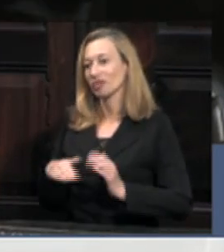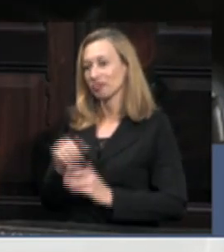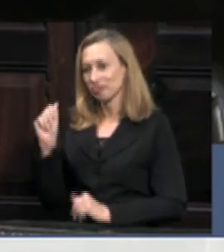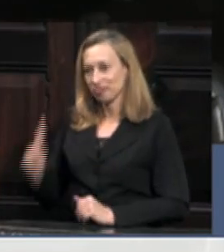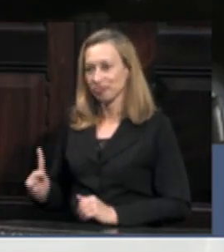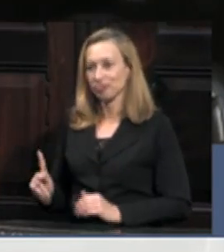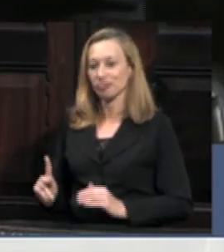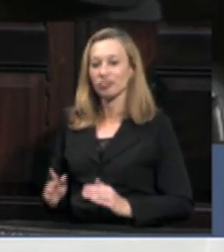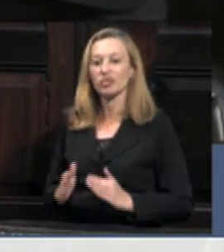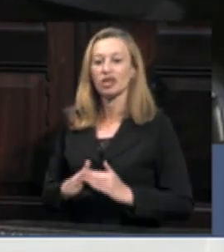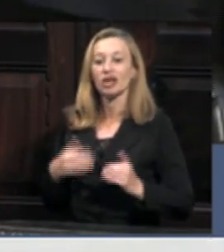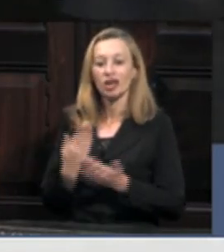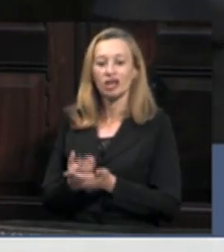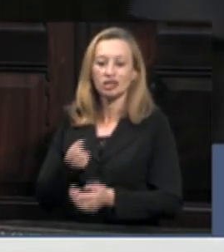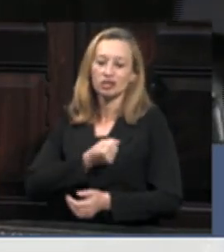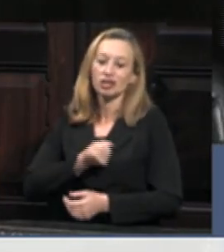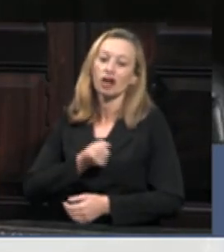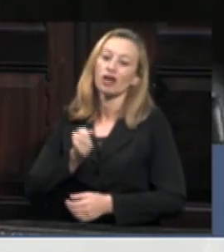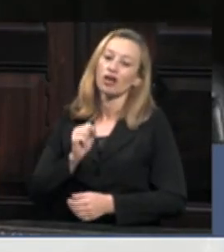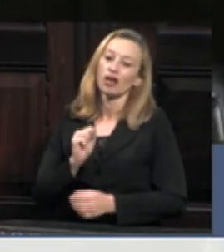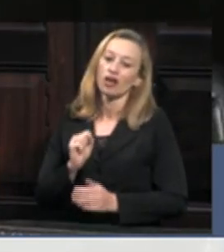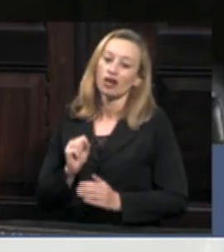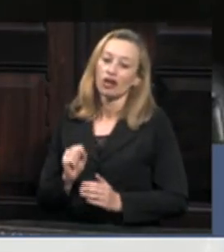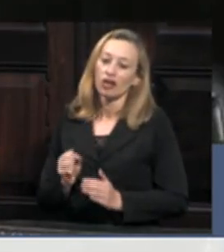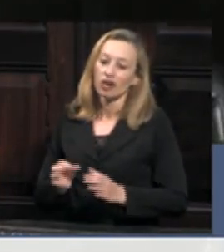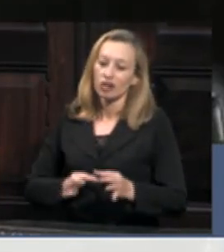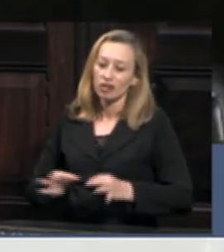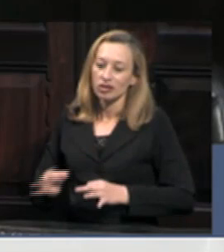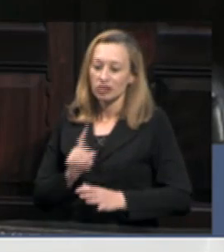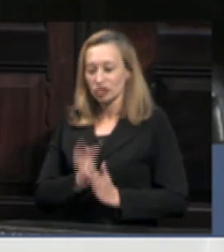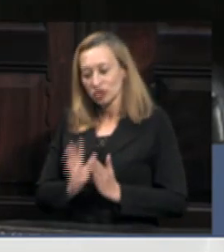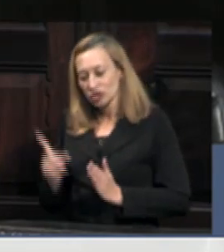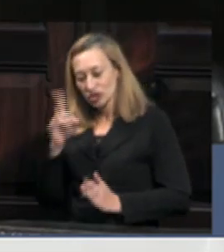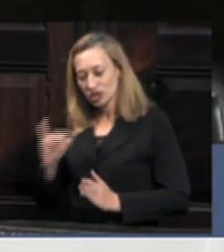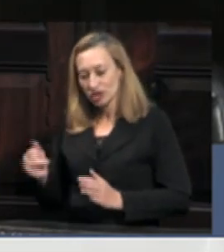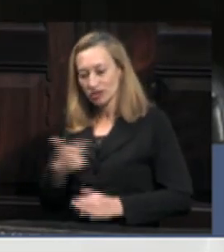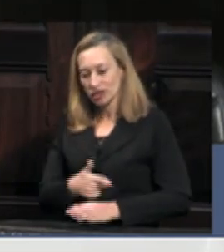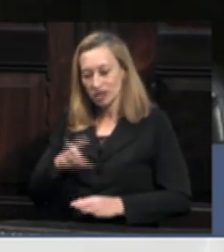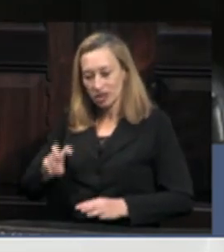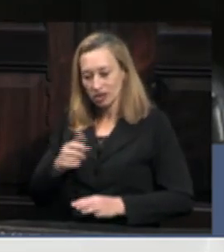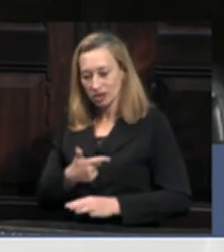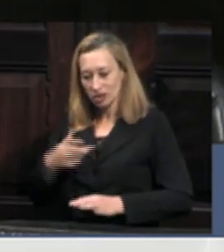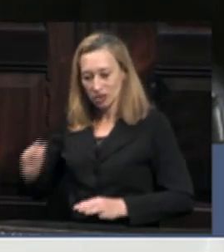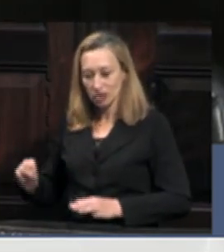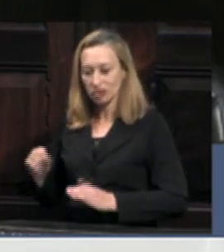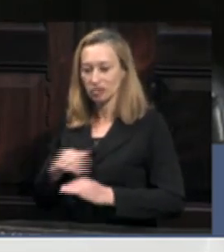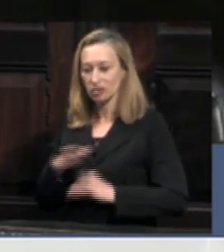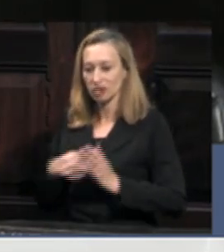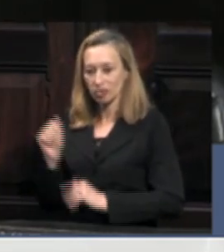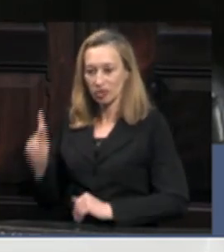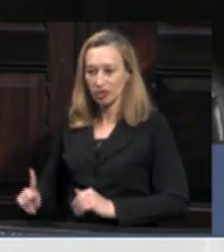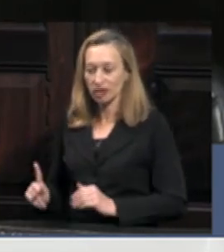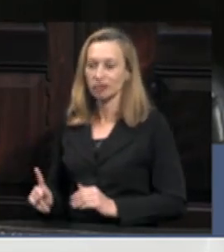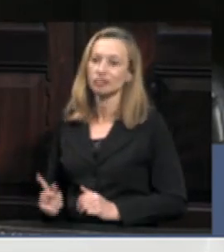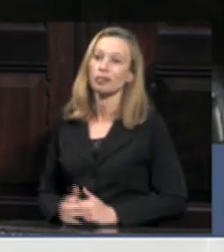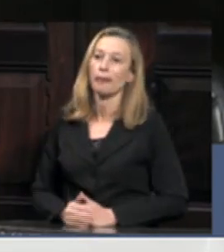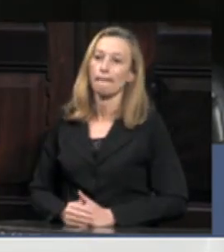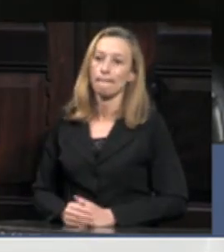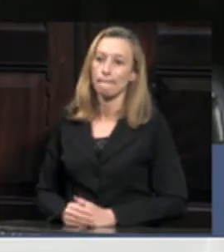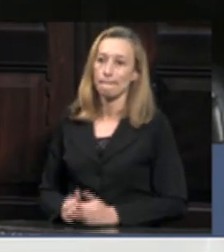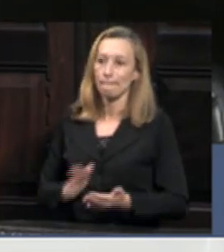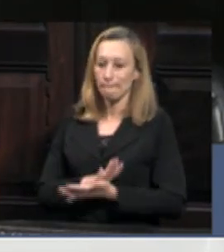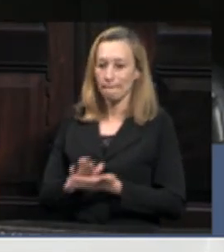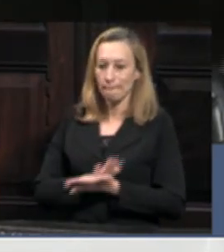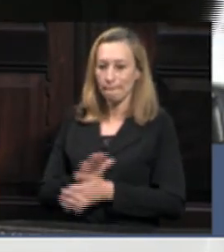nesse estão aprovados. Requer inclusão na ordem do dia do PL 4225/2018, deputado Benedito Alves. Senhores que aprovam, nesse estão aprovados.